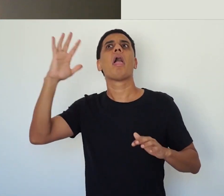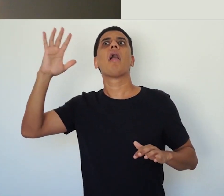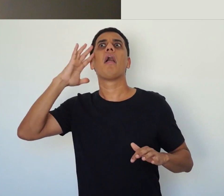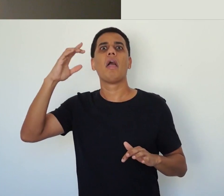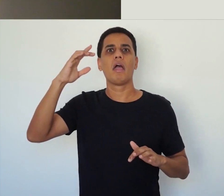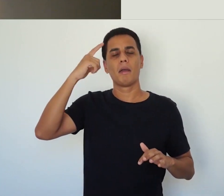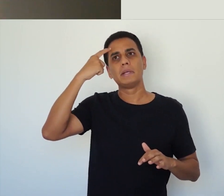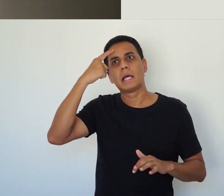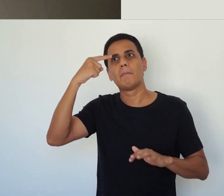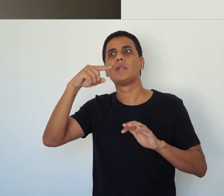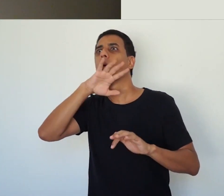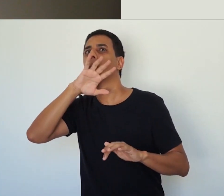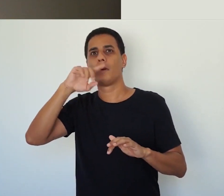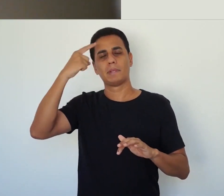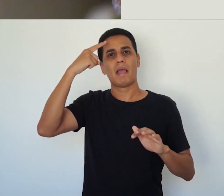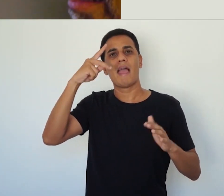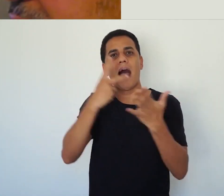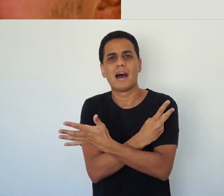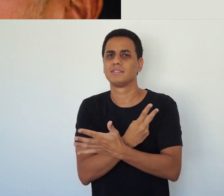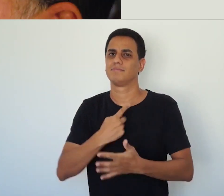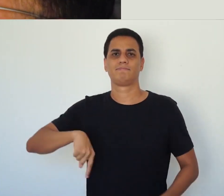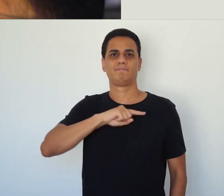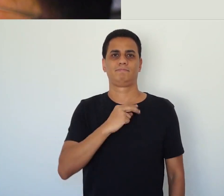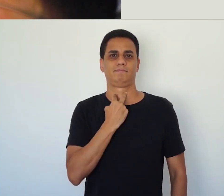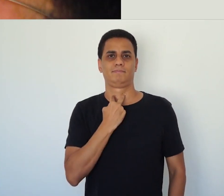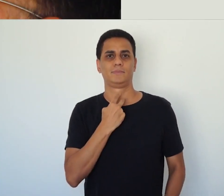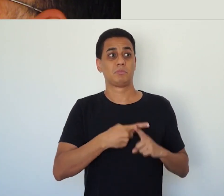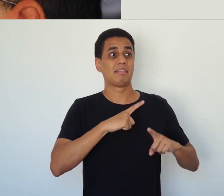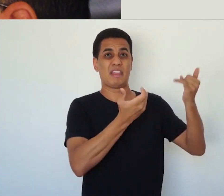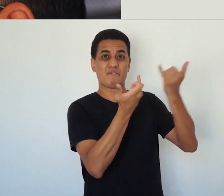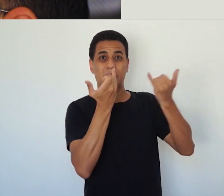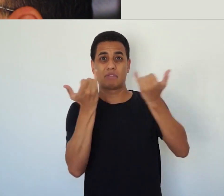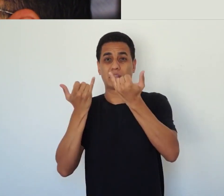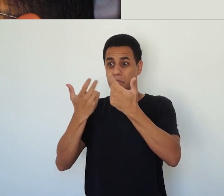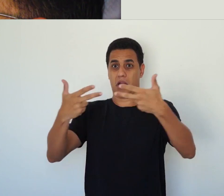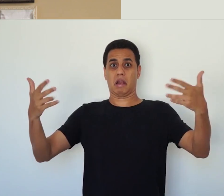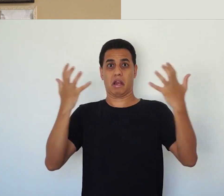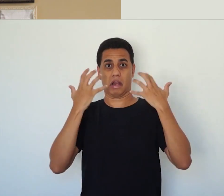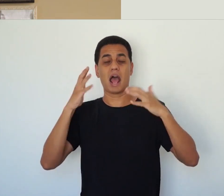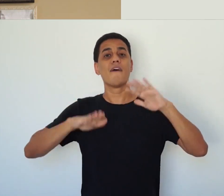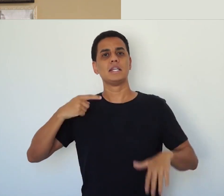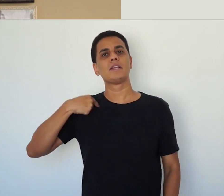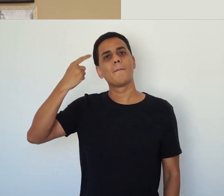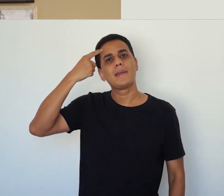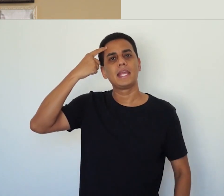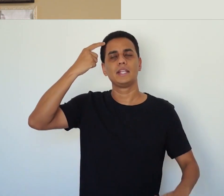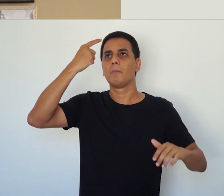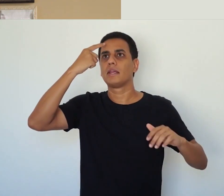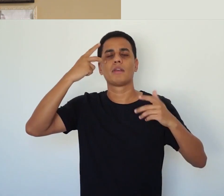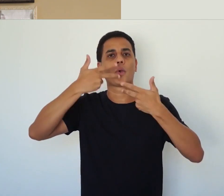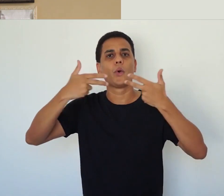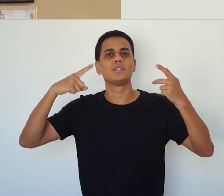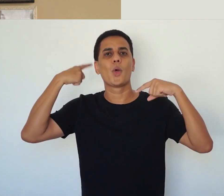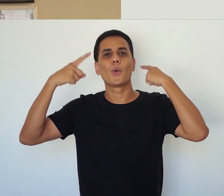pensamentos reais e não imaginários. Nesse tempo, com tanta informação que nós temos tido, é possível que a sua mente, a minha